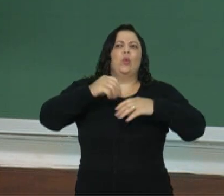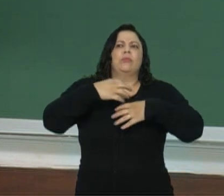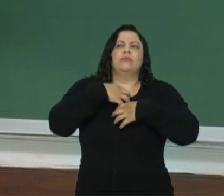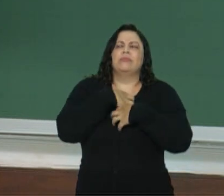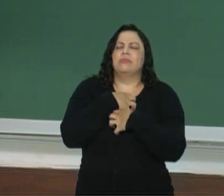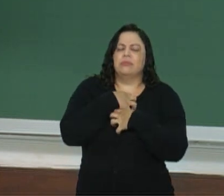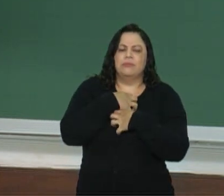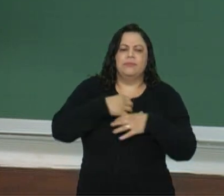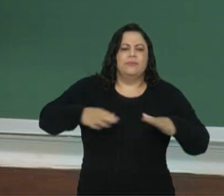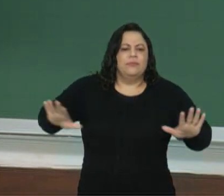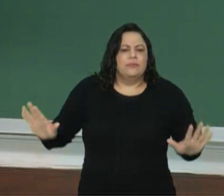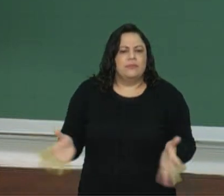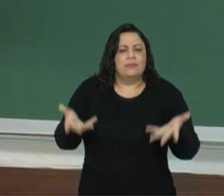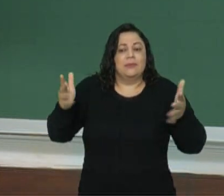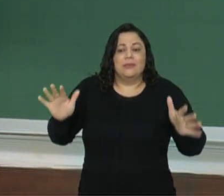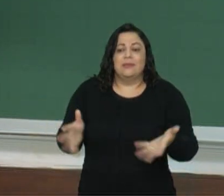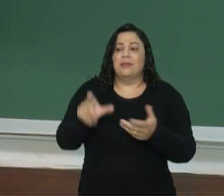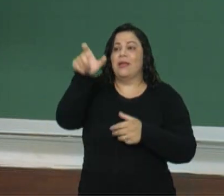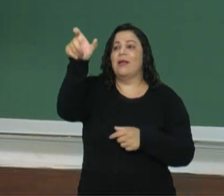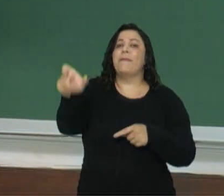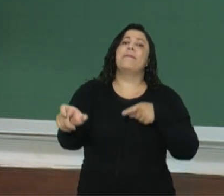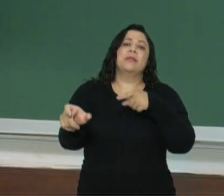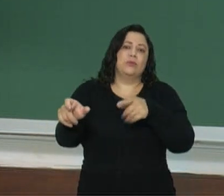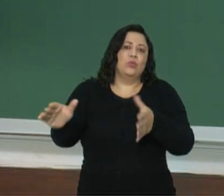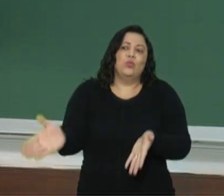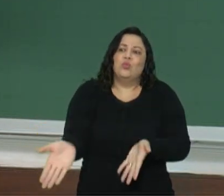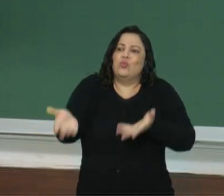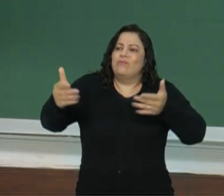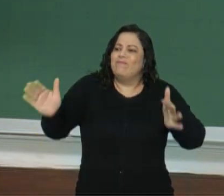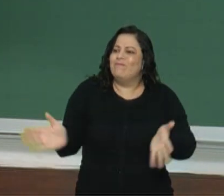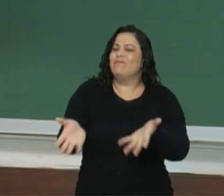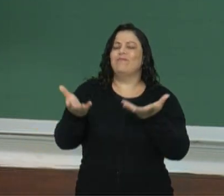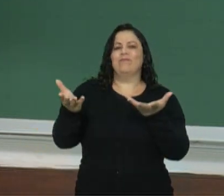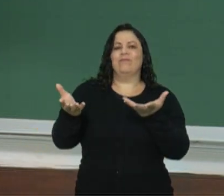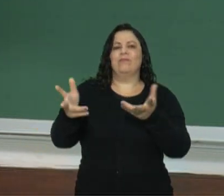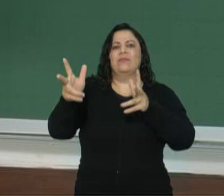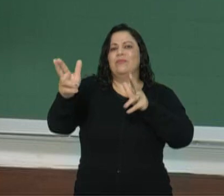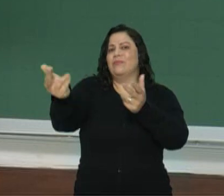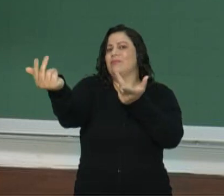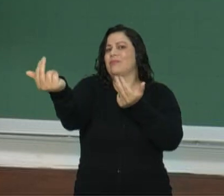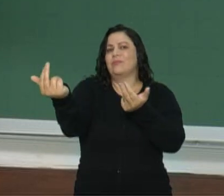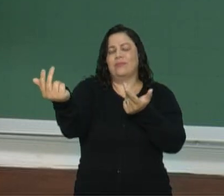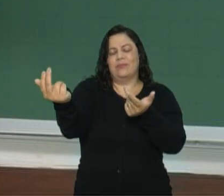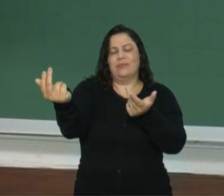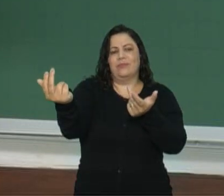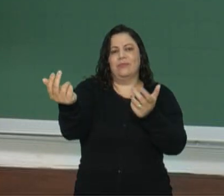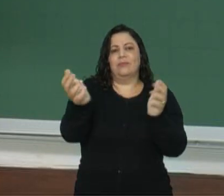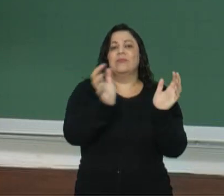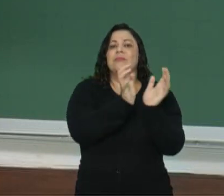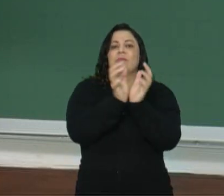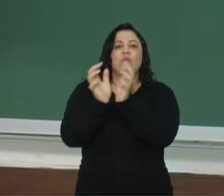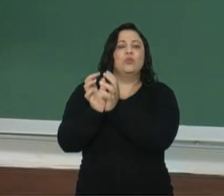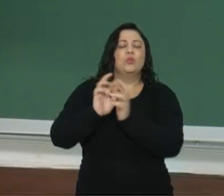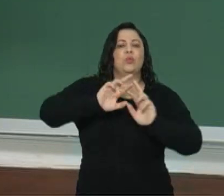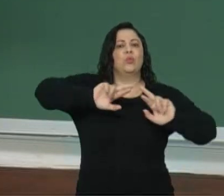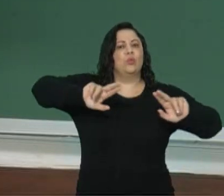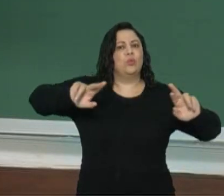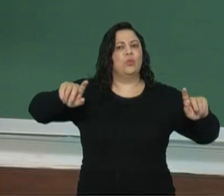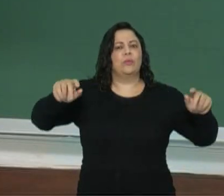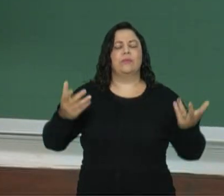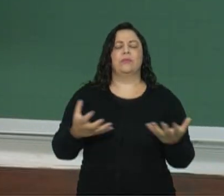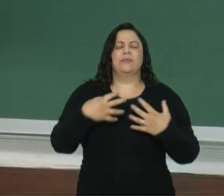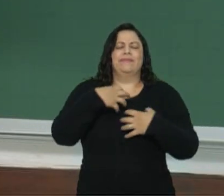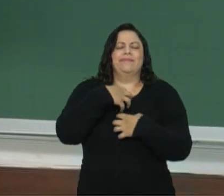minha comunidade, fortalece a minha comunidade e como eu me sinto em relação a isso. Então esse sentimento de